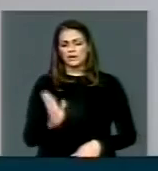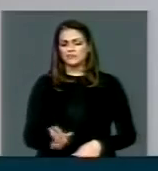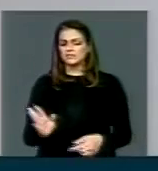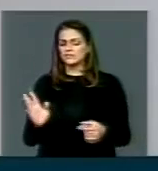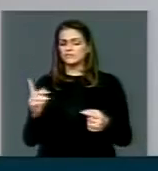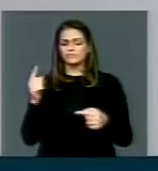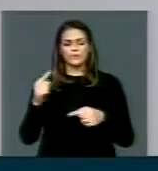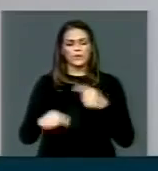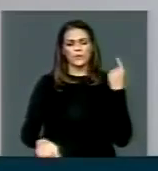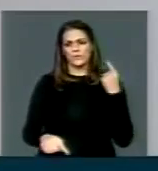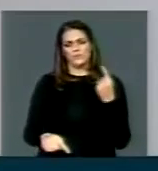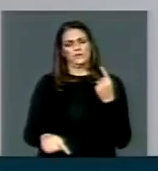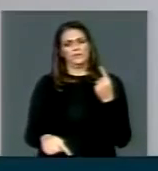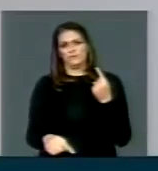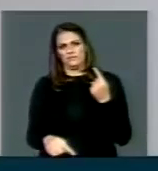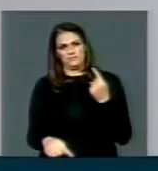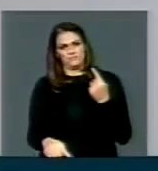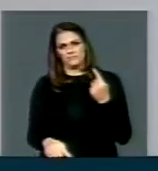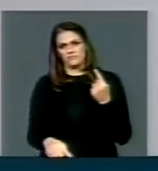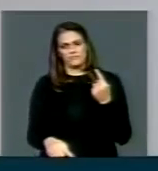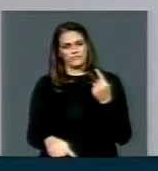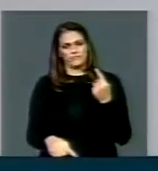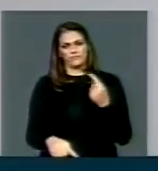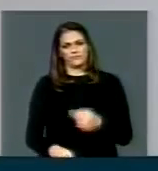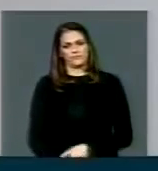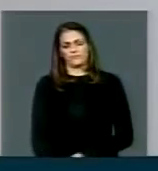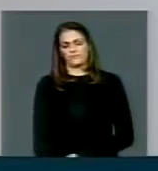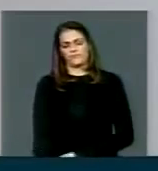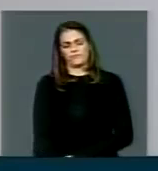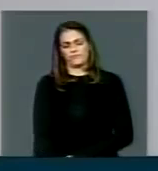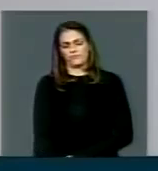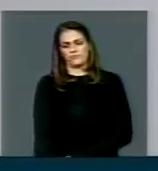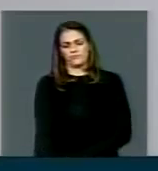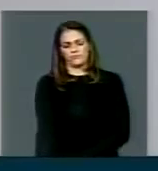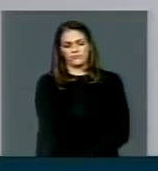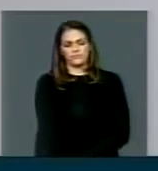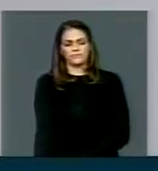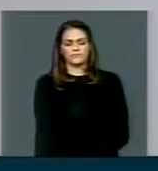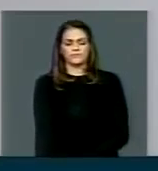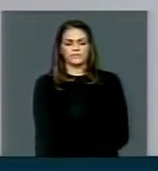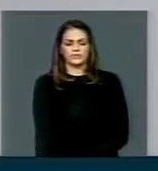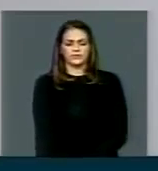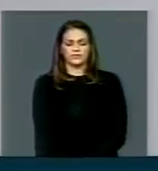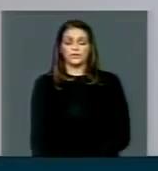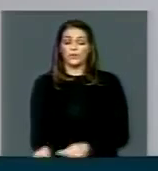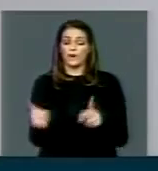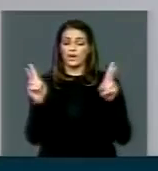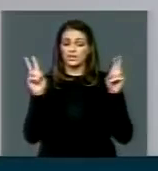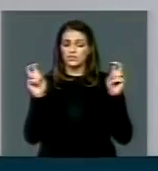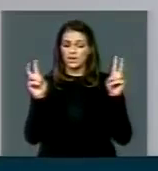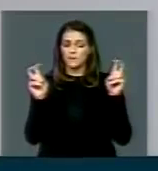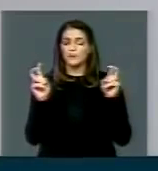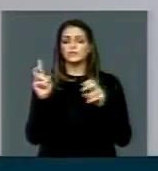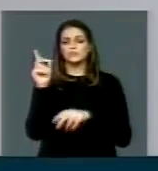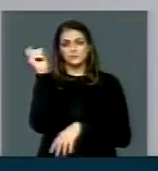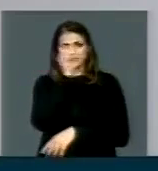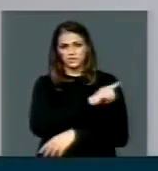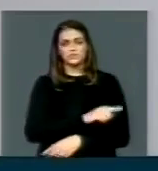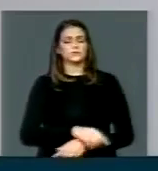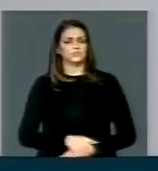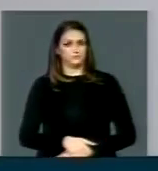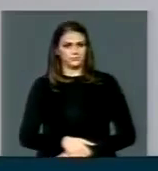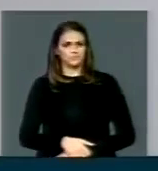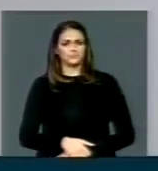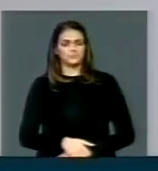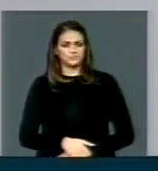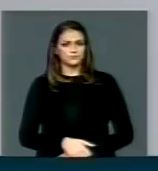de força nesses instrumentos de participação social. Então é um tema complexo. O